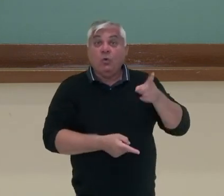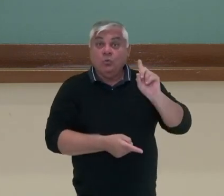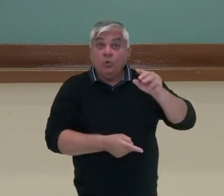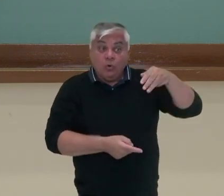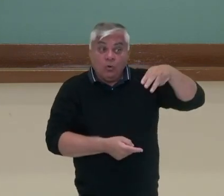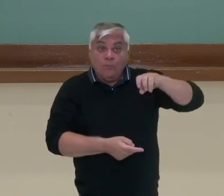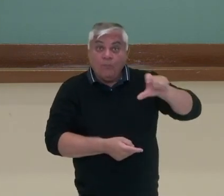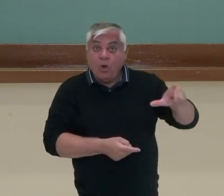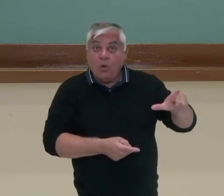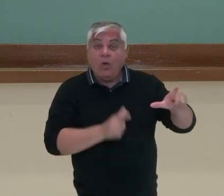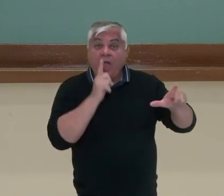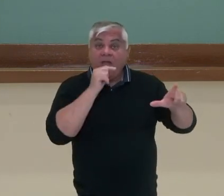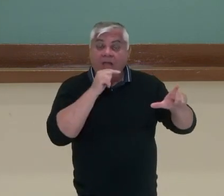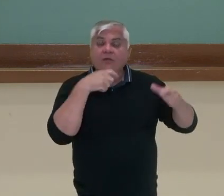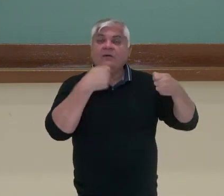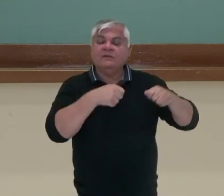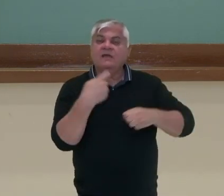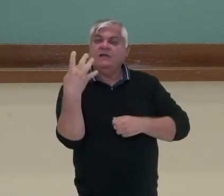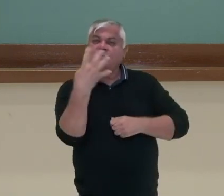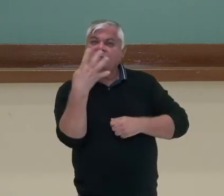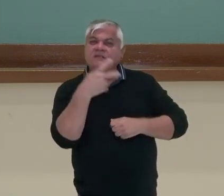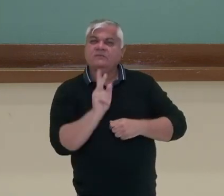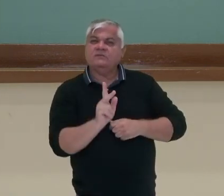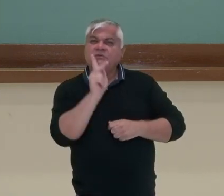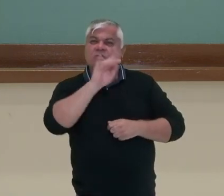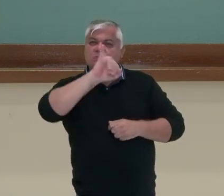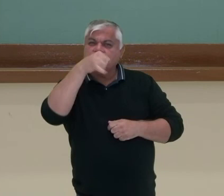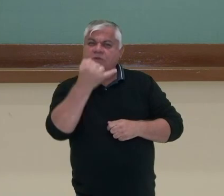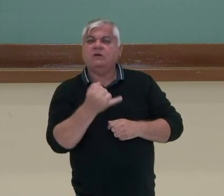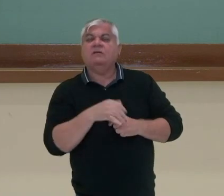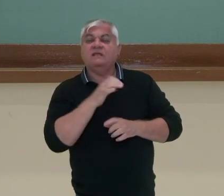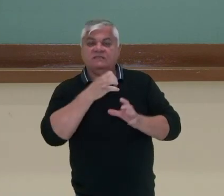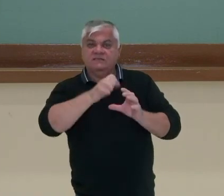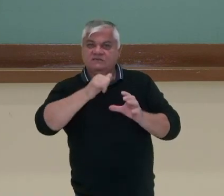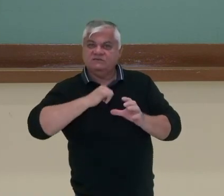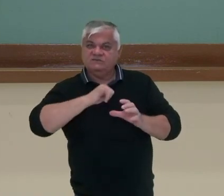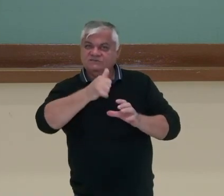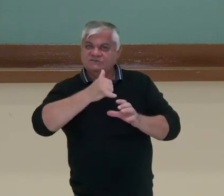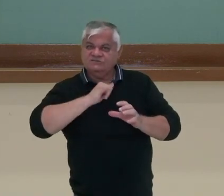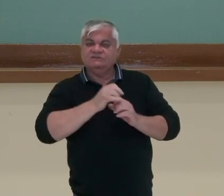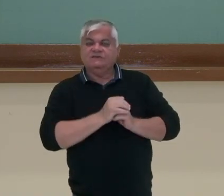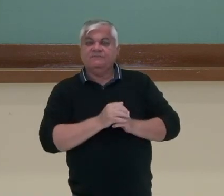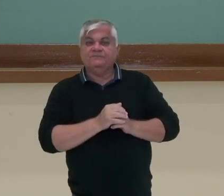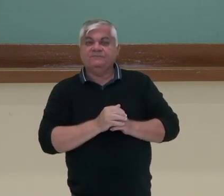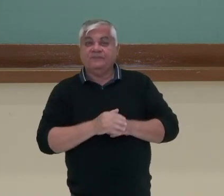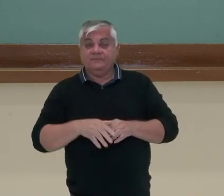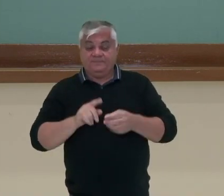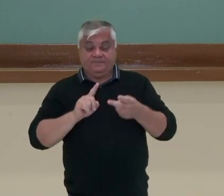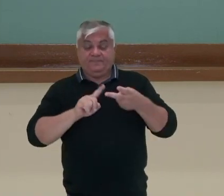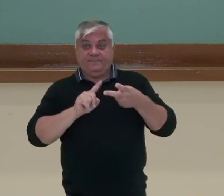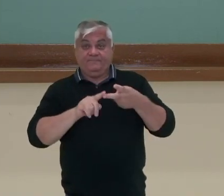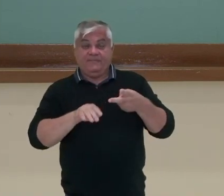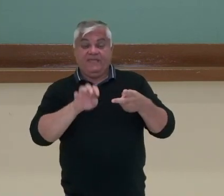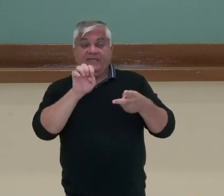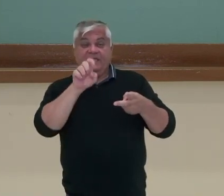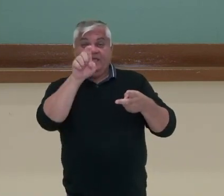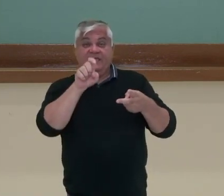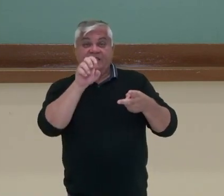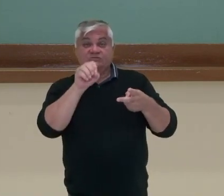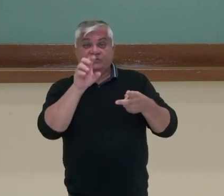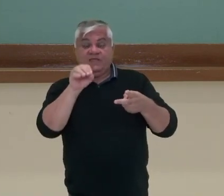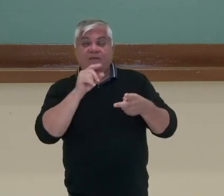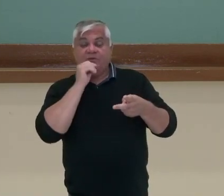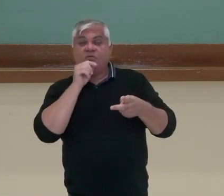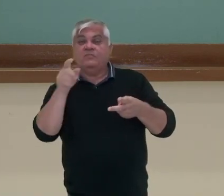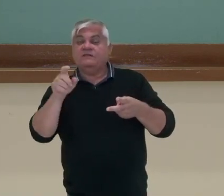de 44 kJ aí de energia. Como exemplo de reação exotérmica, a gente pode citar a solidificação da